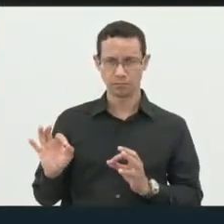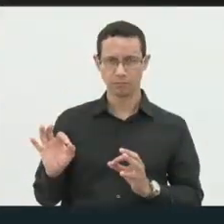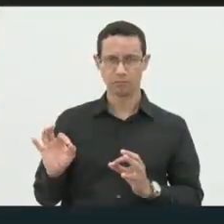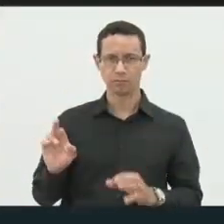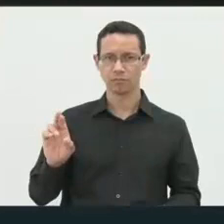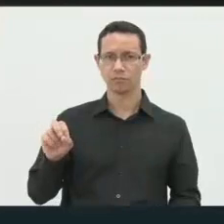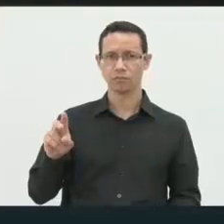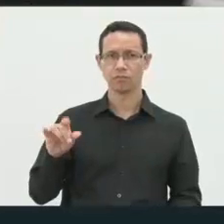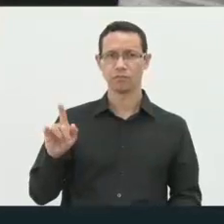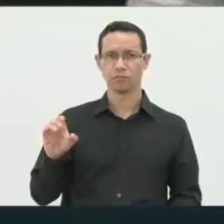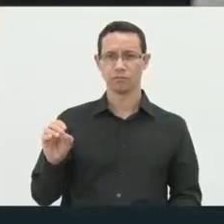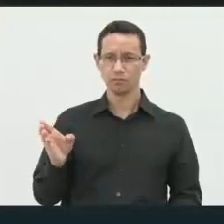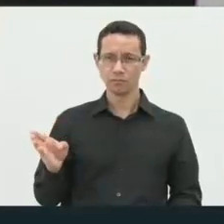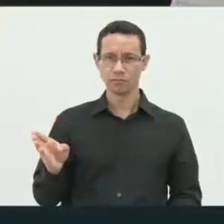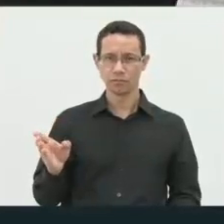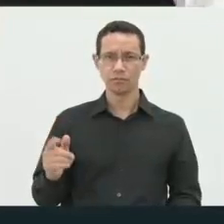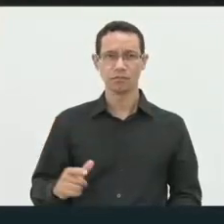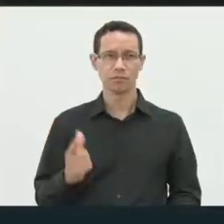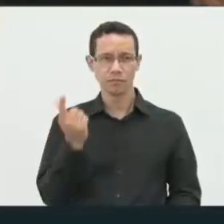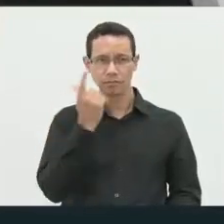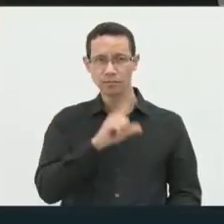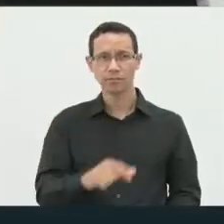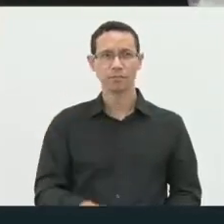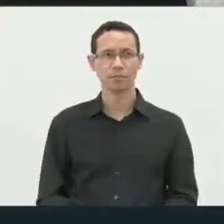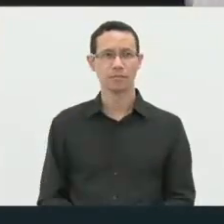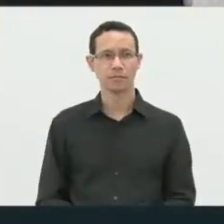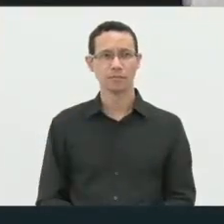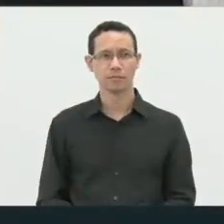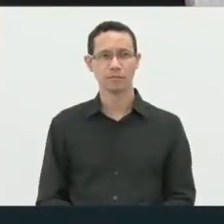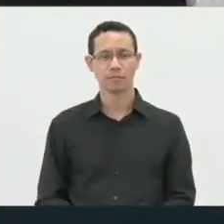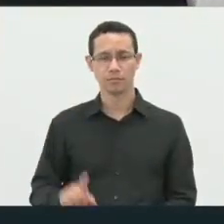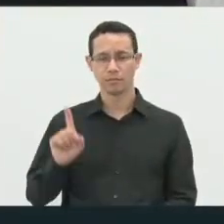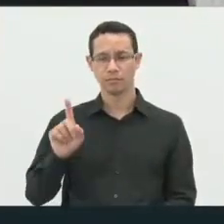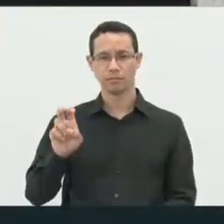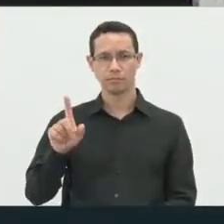tivemos conseguimos lá é pelo 1515